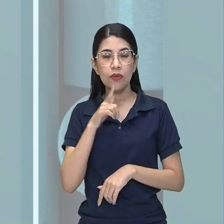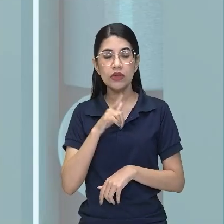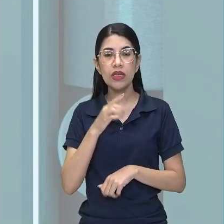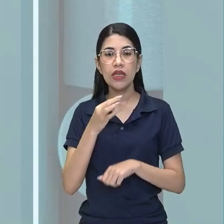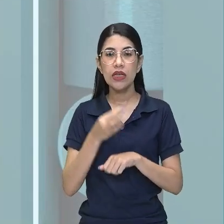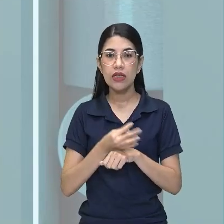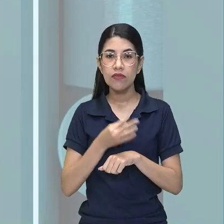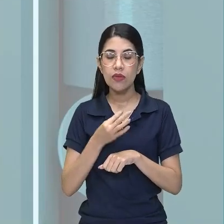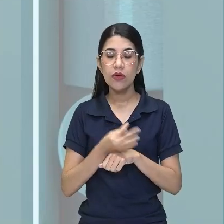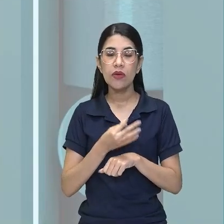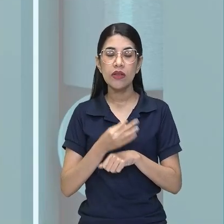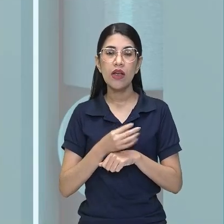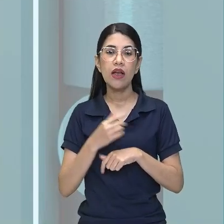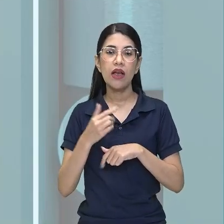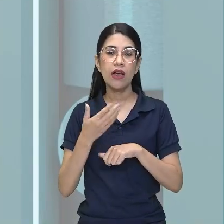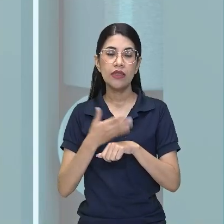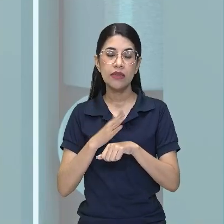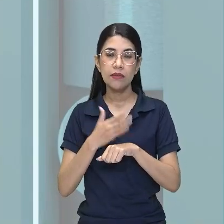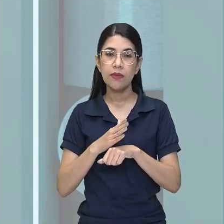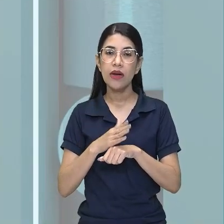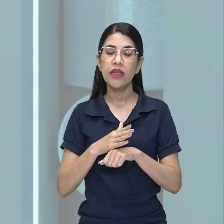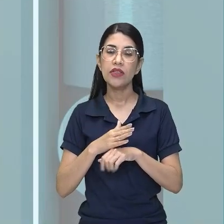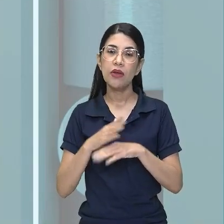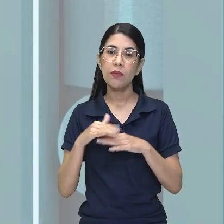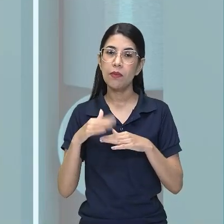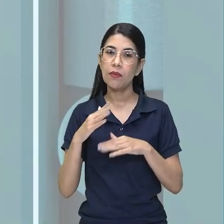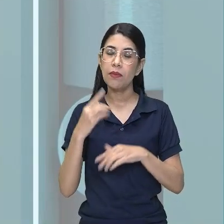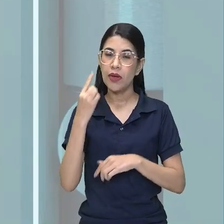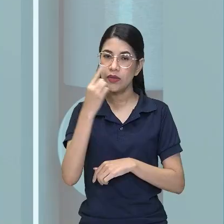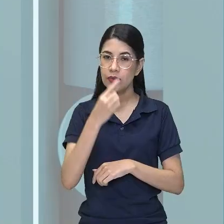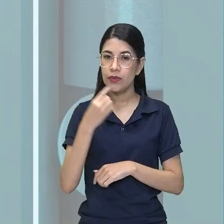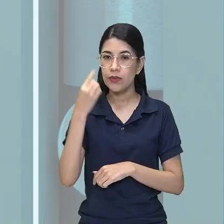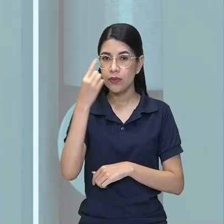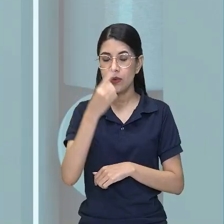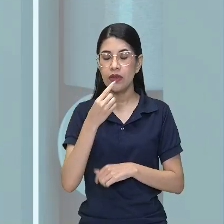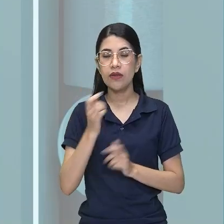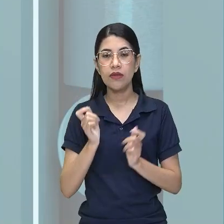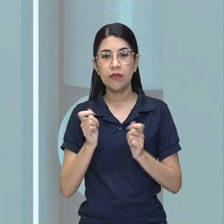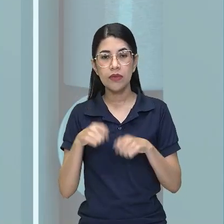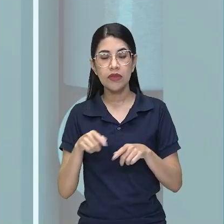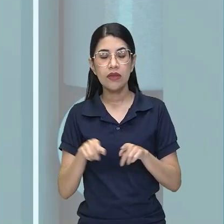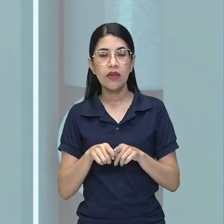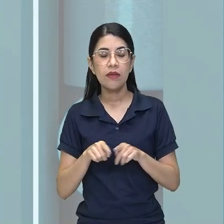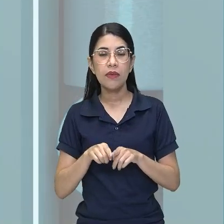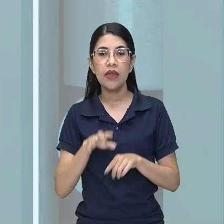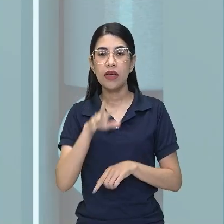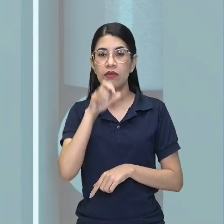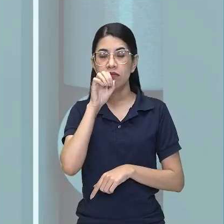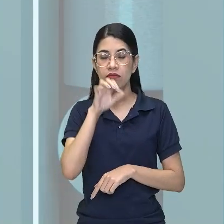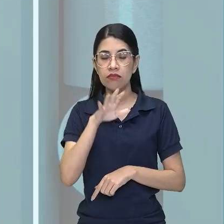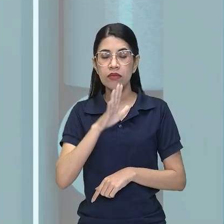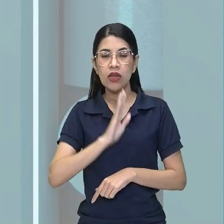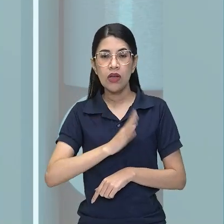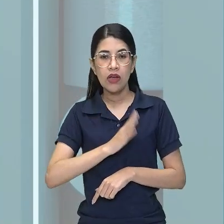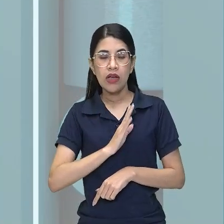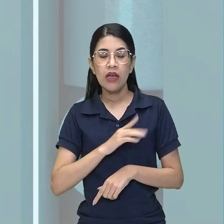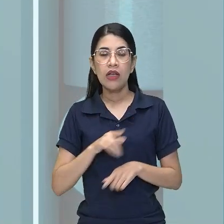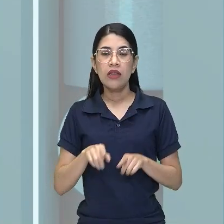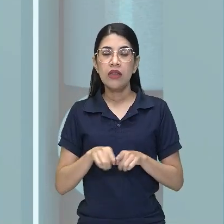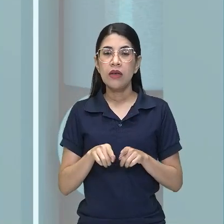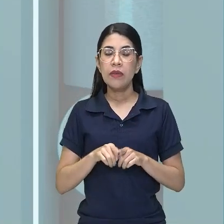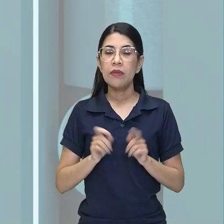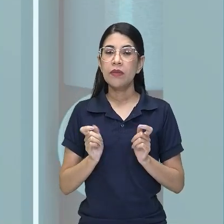resistir a essas atividades por muito mais tempo. Então, trabalha a nossa capacidade cardiorrespiratória,